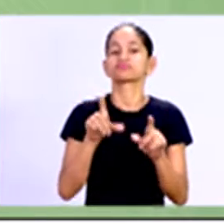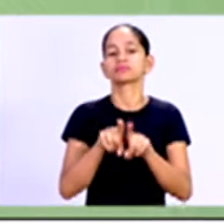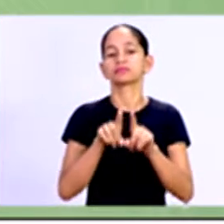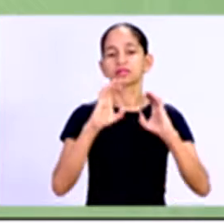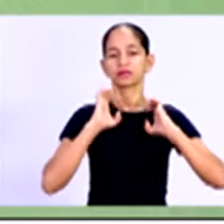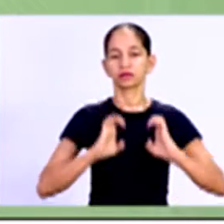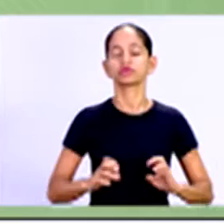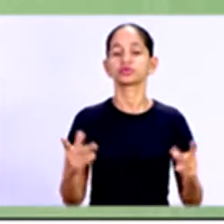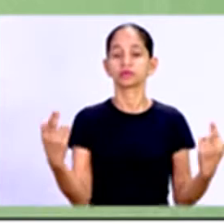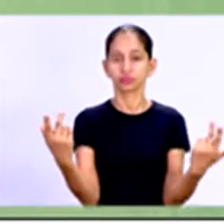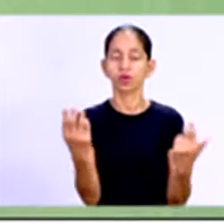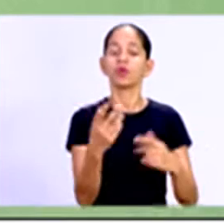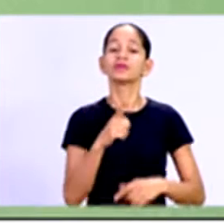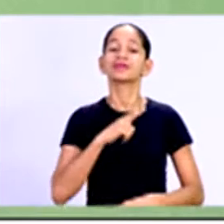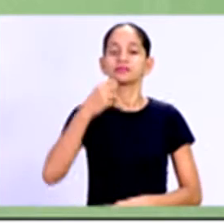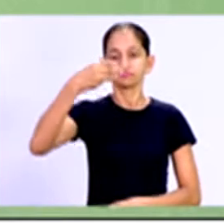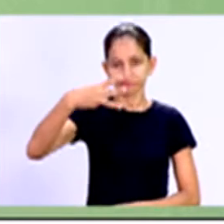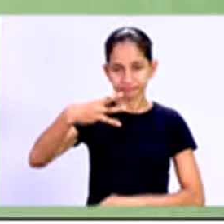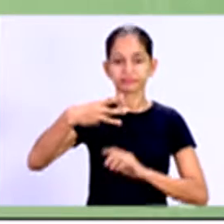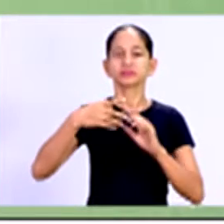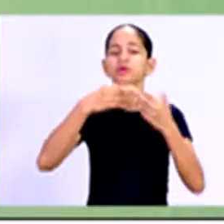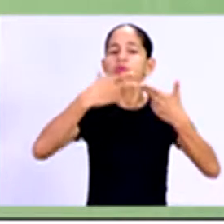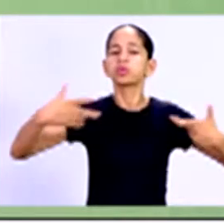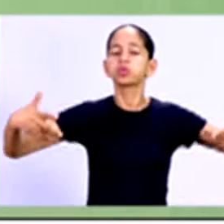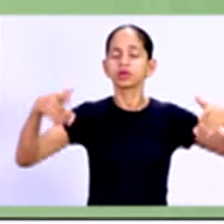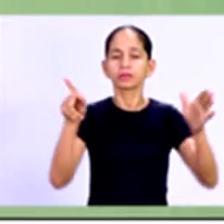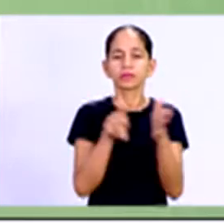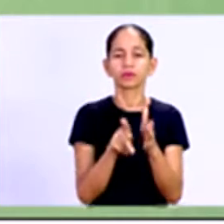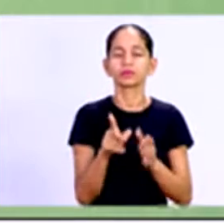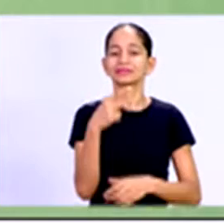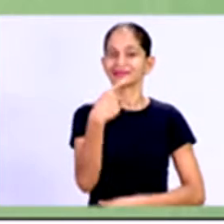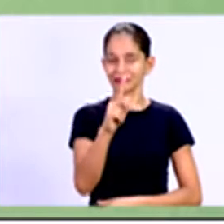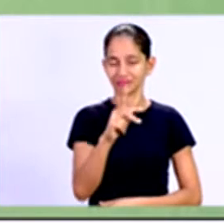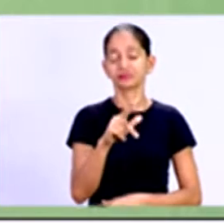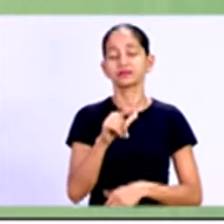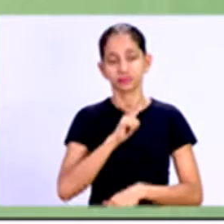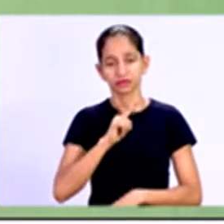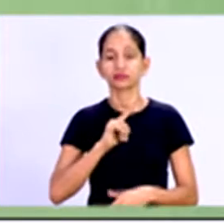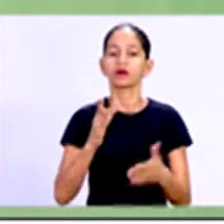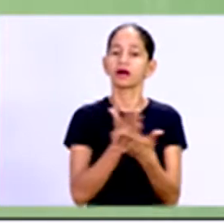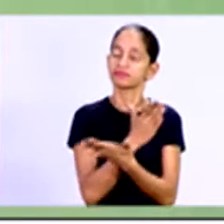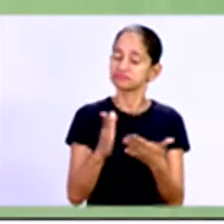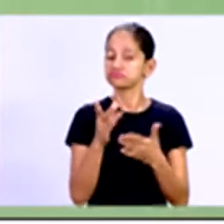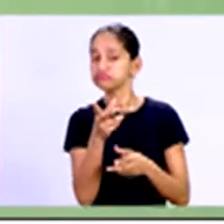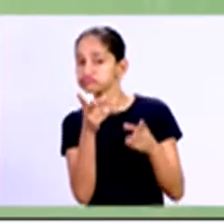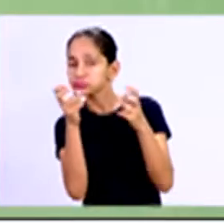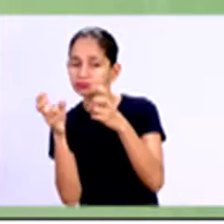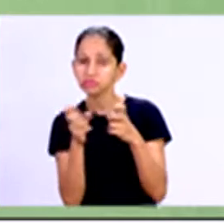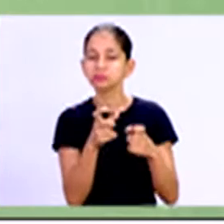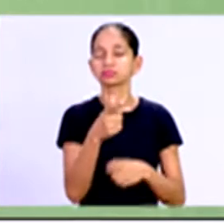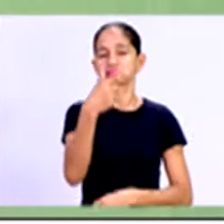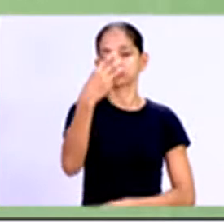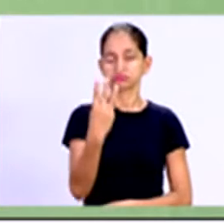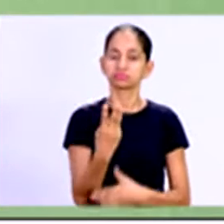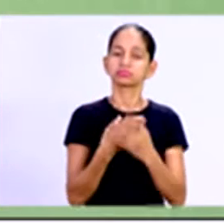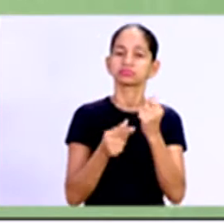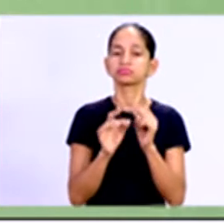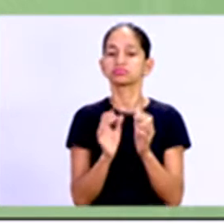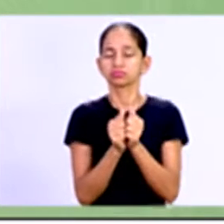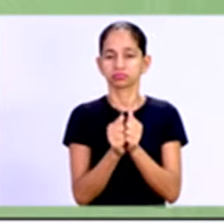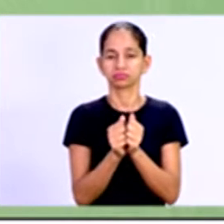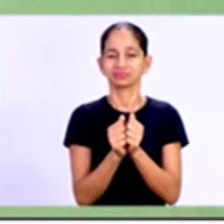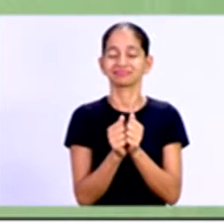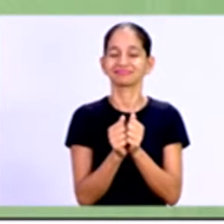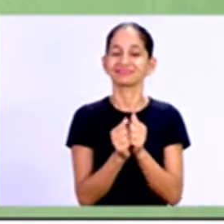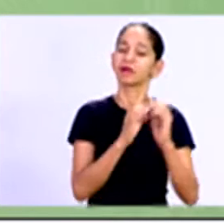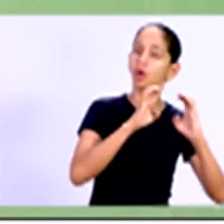identificar 3 características básicas para que nós possamos identificar um sujeito como ético